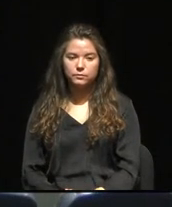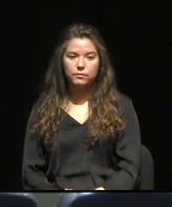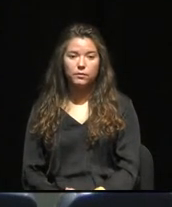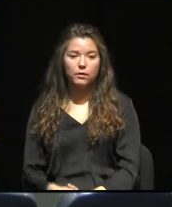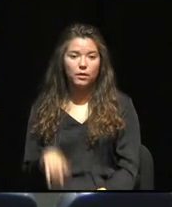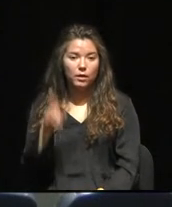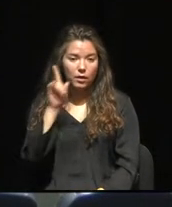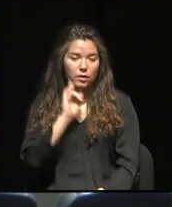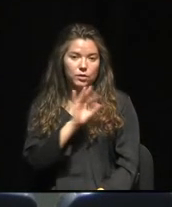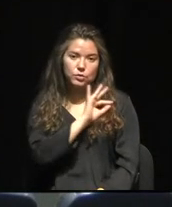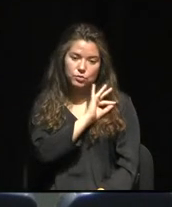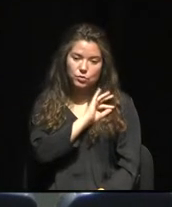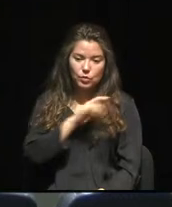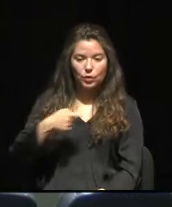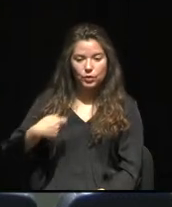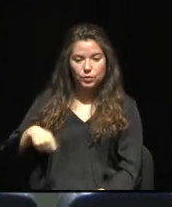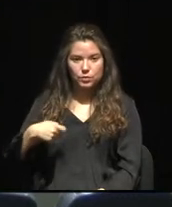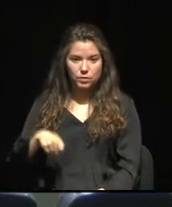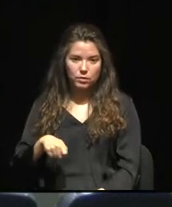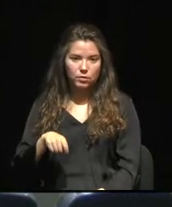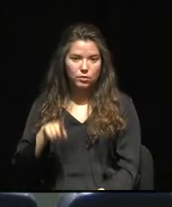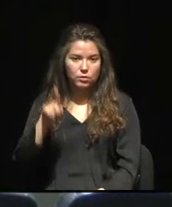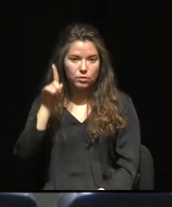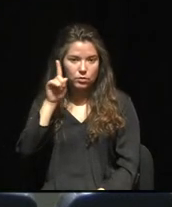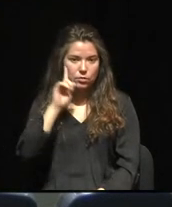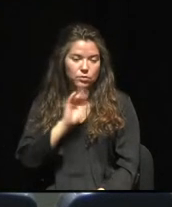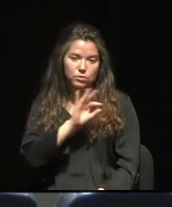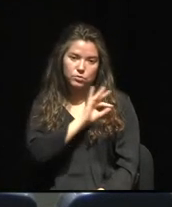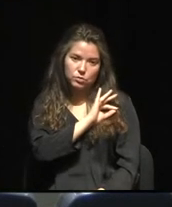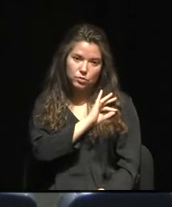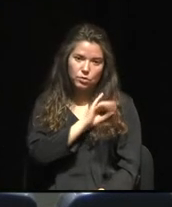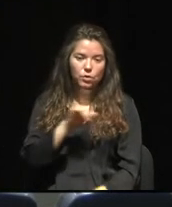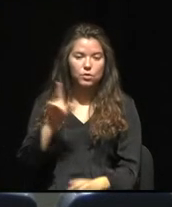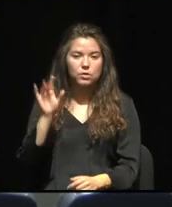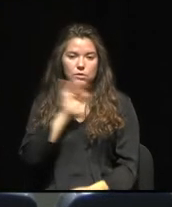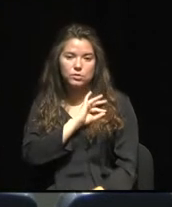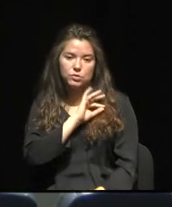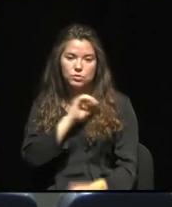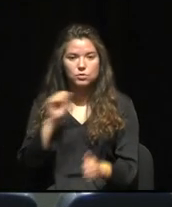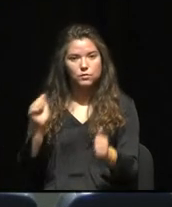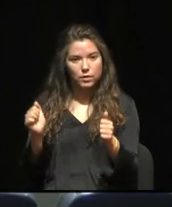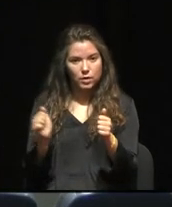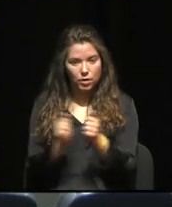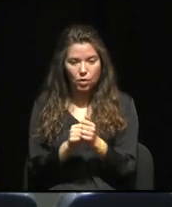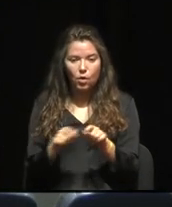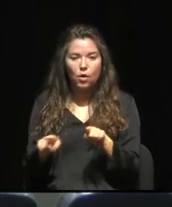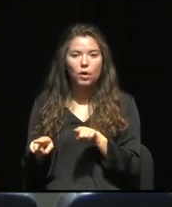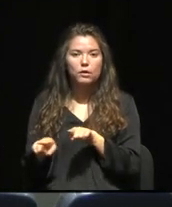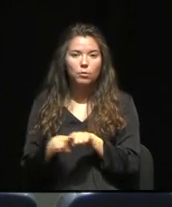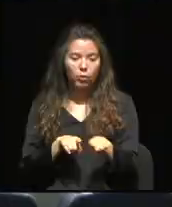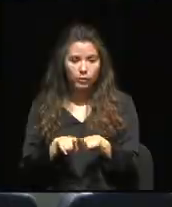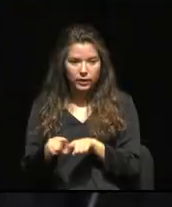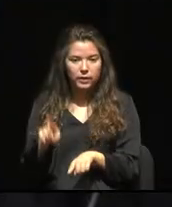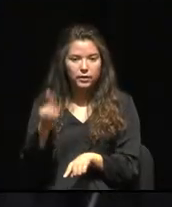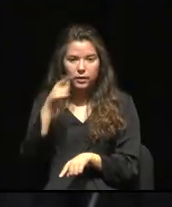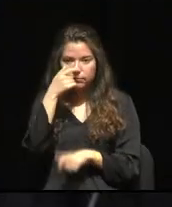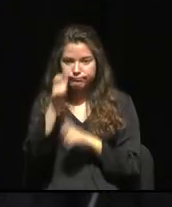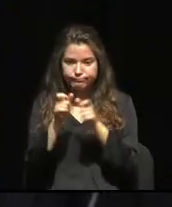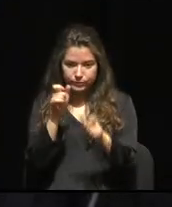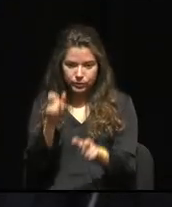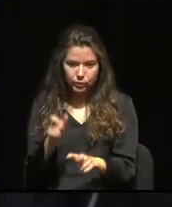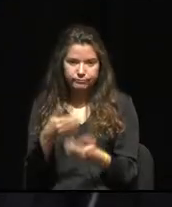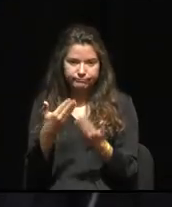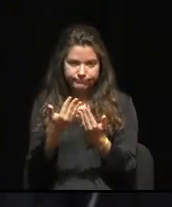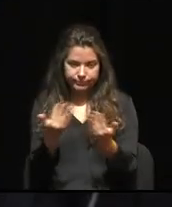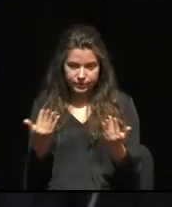senhor presidente senhoras e senhores vereadores senhoras e senhores deputados cidadãs e cidadãos com